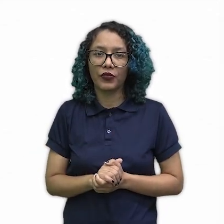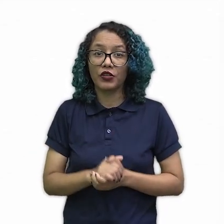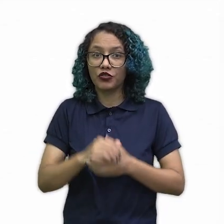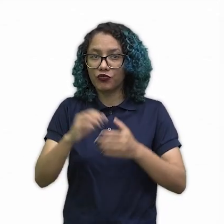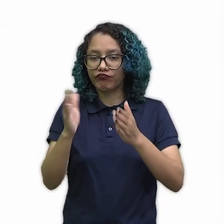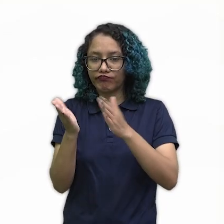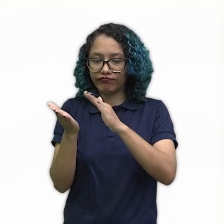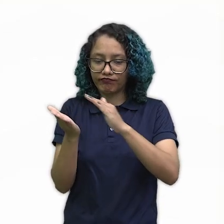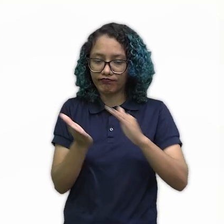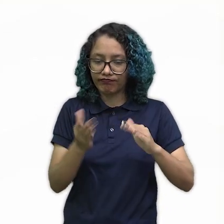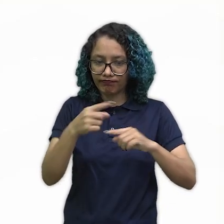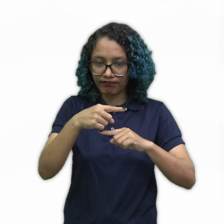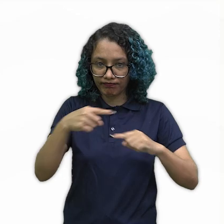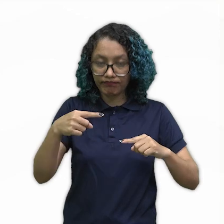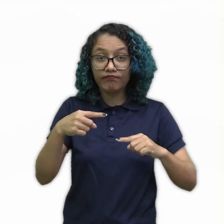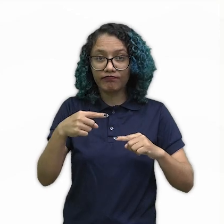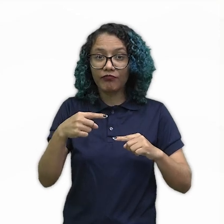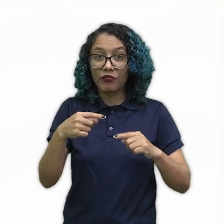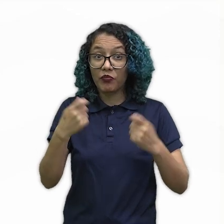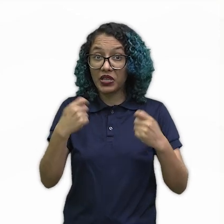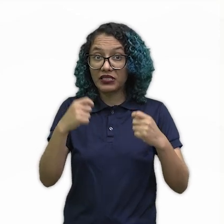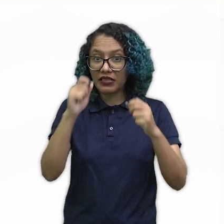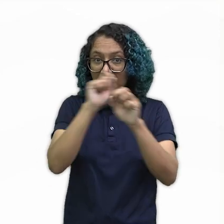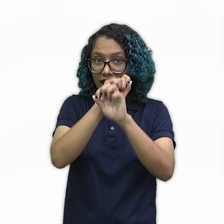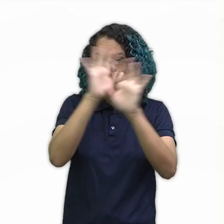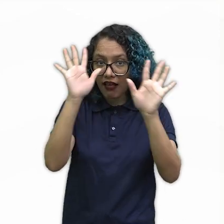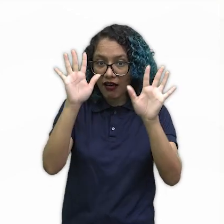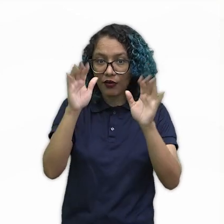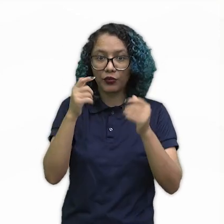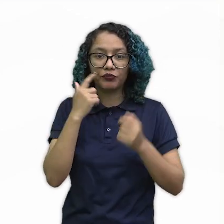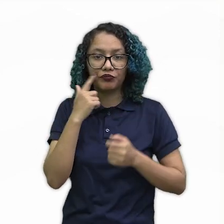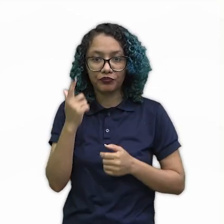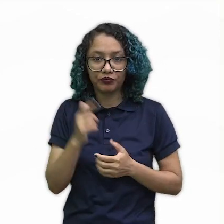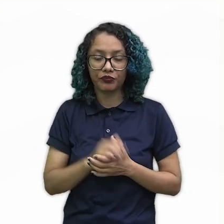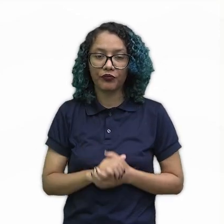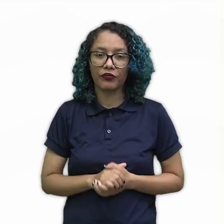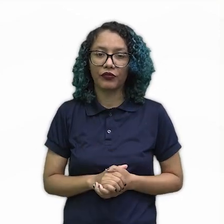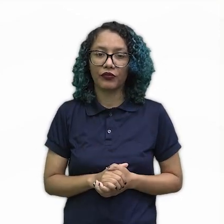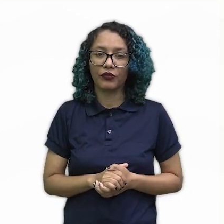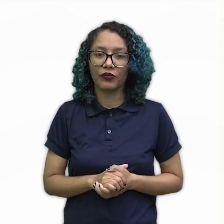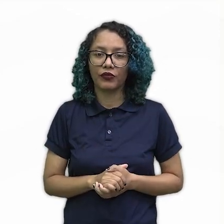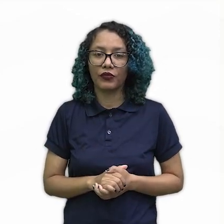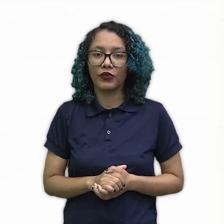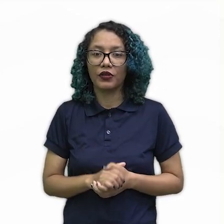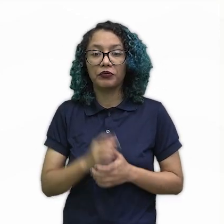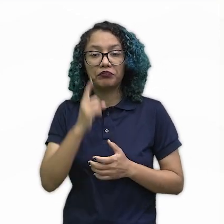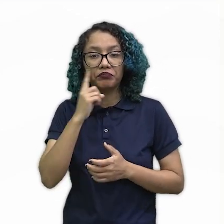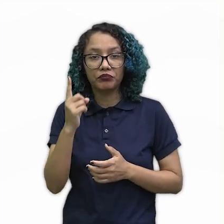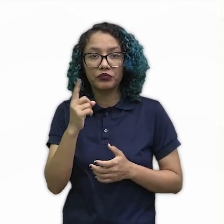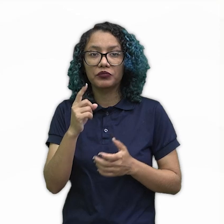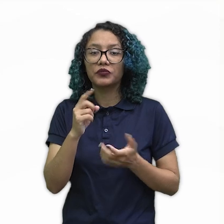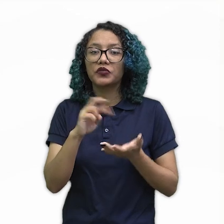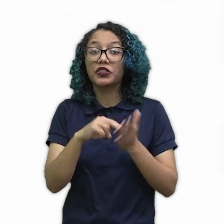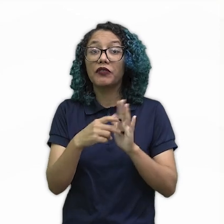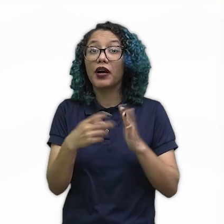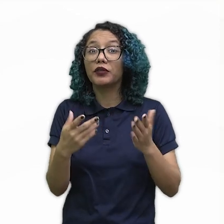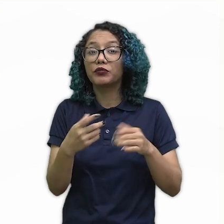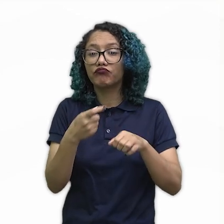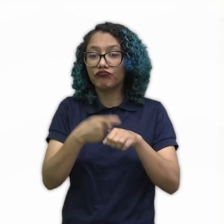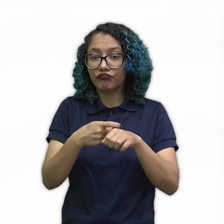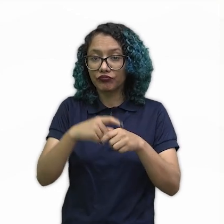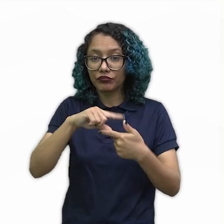Então, eu quero que isso fique bem claro para vocês, tá? Essas informações aqui, ó, que é um sólido geométrico, mas a